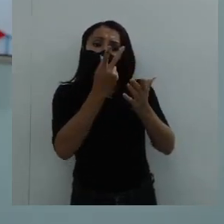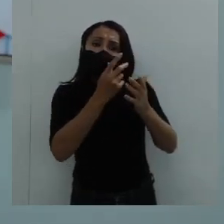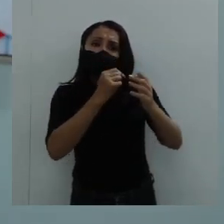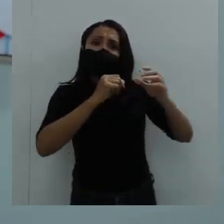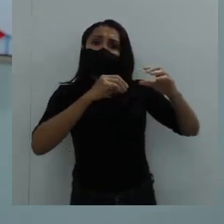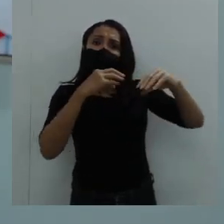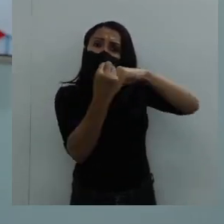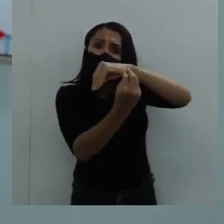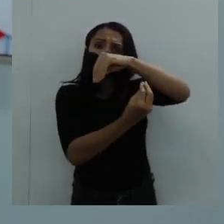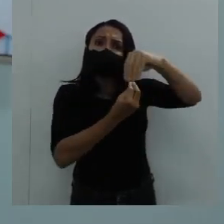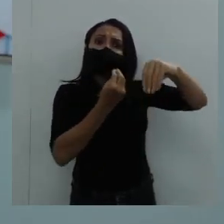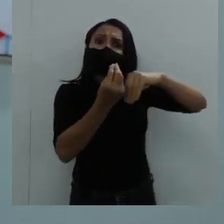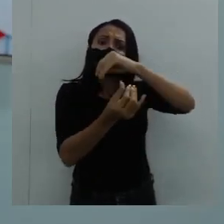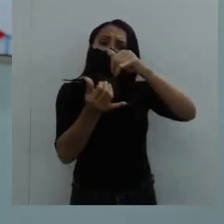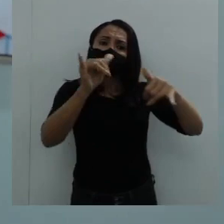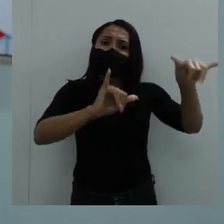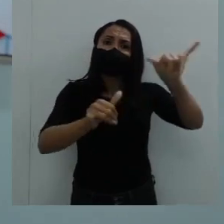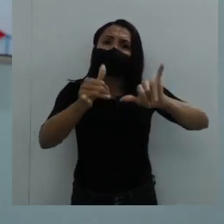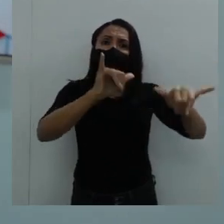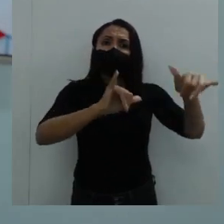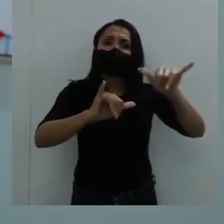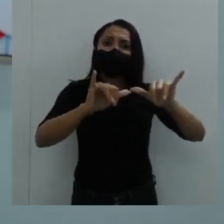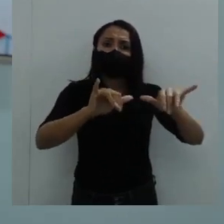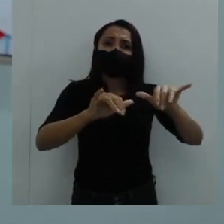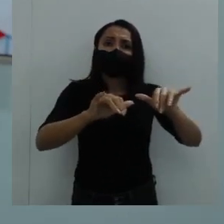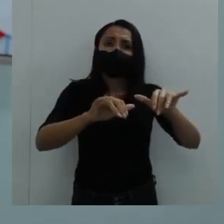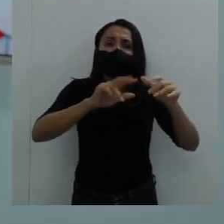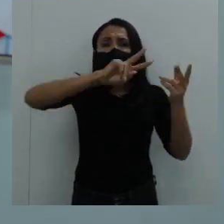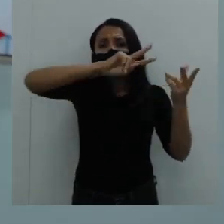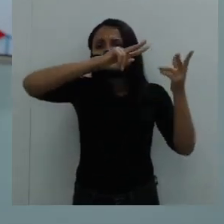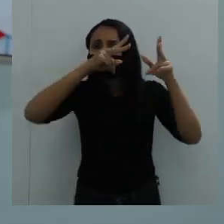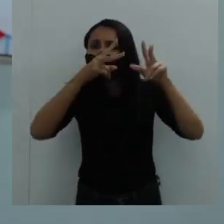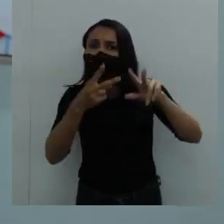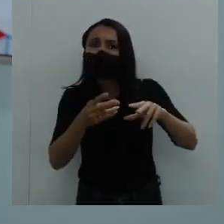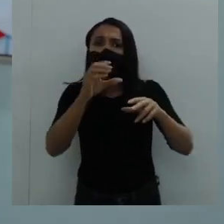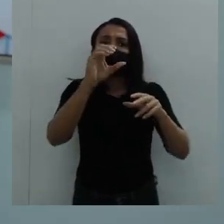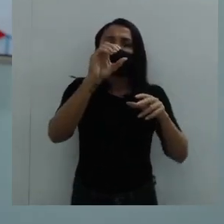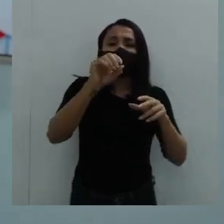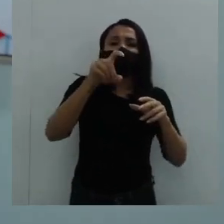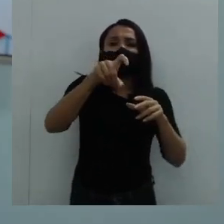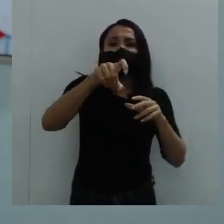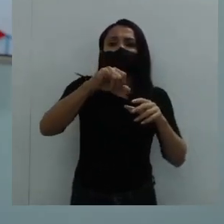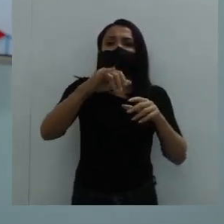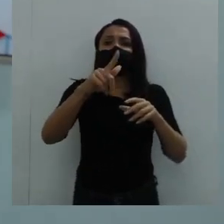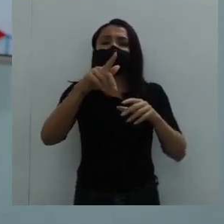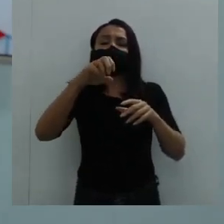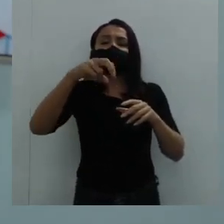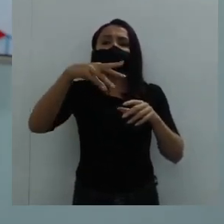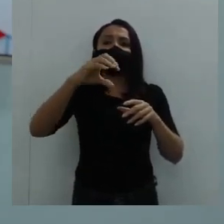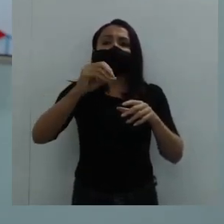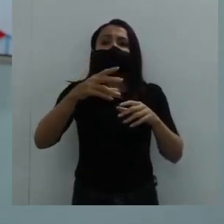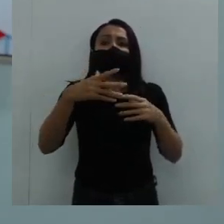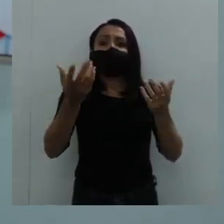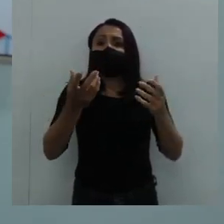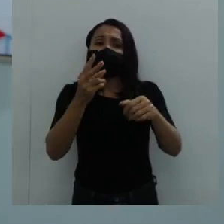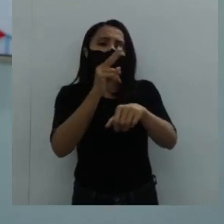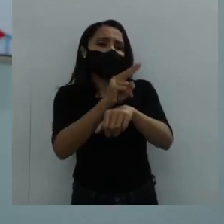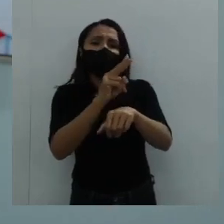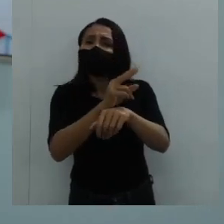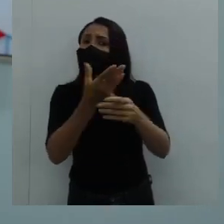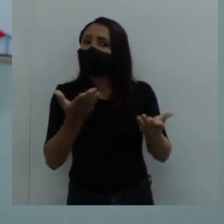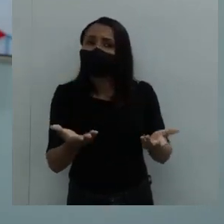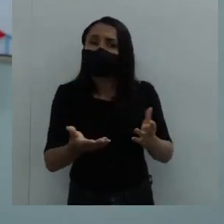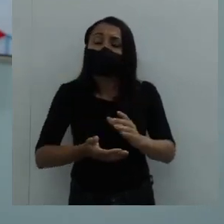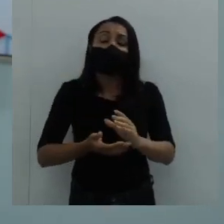química, transformando em oxigênio. E o oxigênio não protege contra os raios ultravioletas. Então o que é